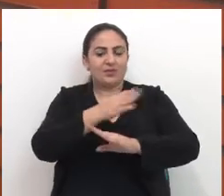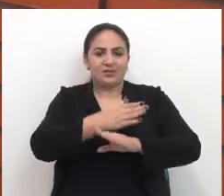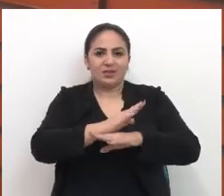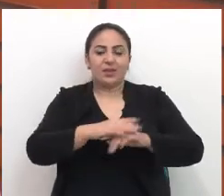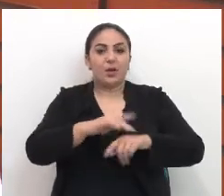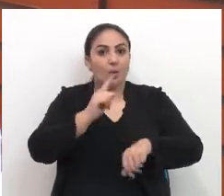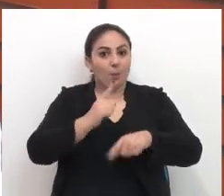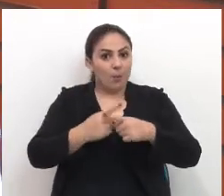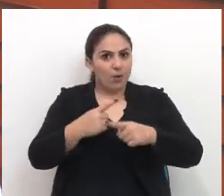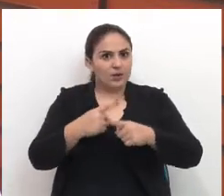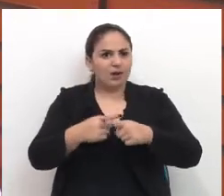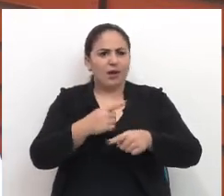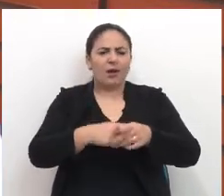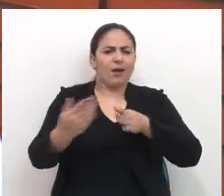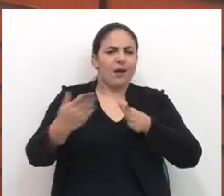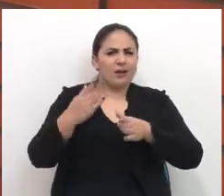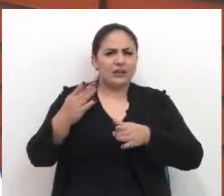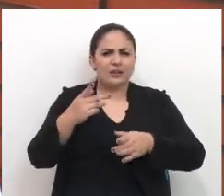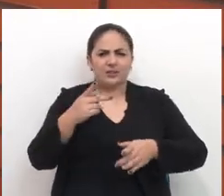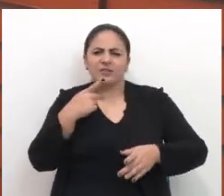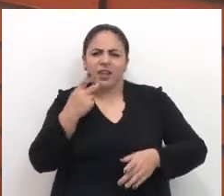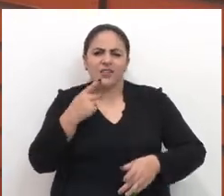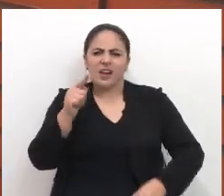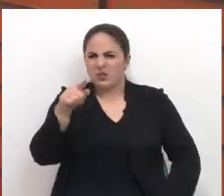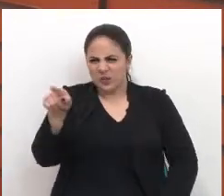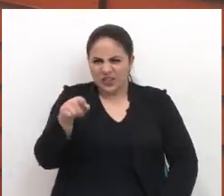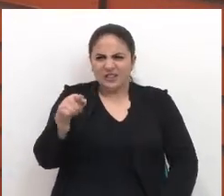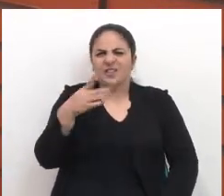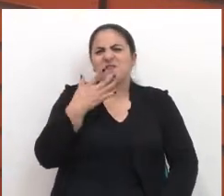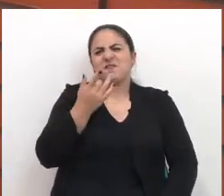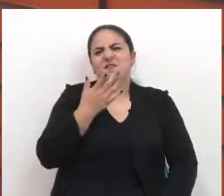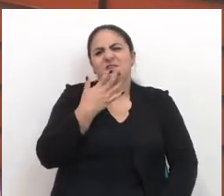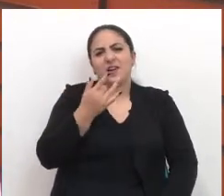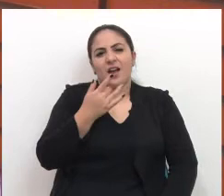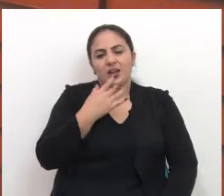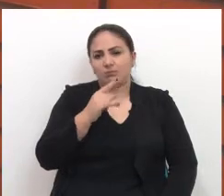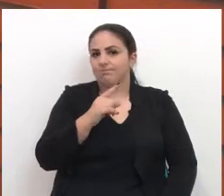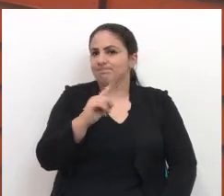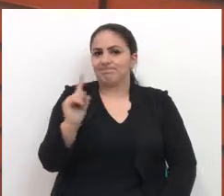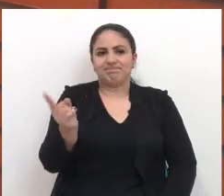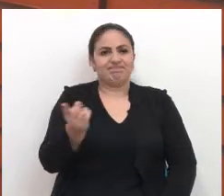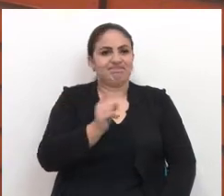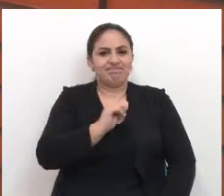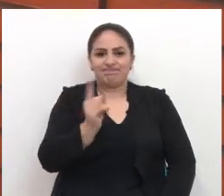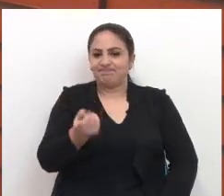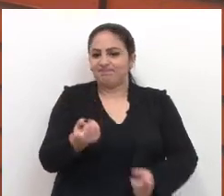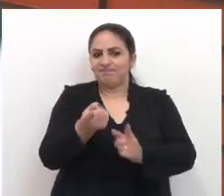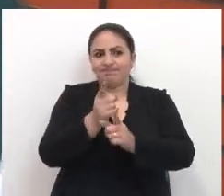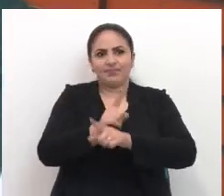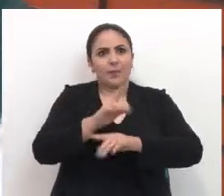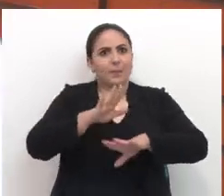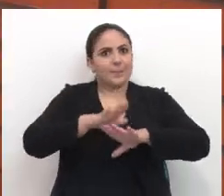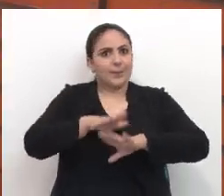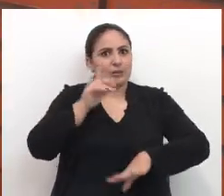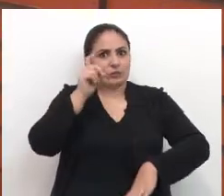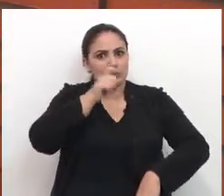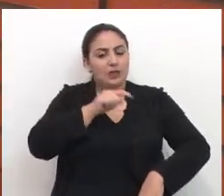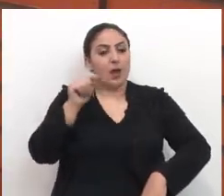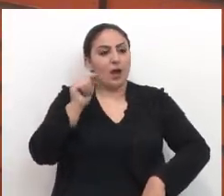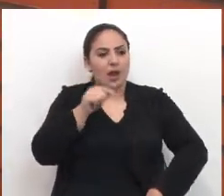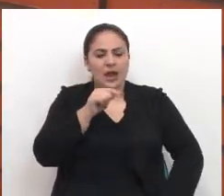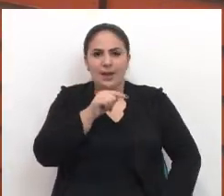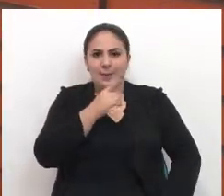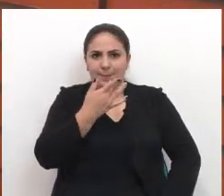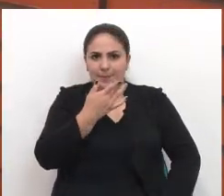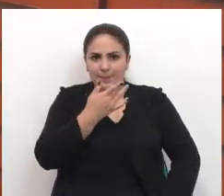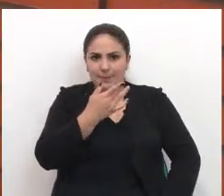porque naquela época tem gente que disse, mas se era vocês mesmos, então era fácil de tirar carteira. Não, era o contrário, ele